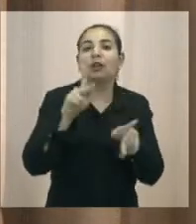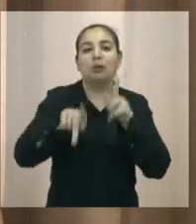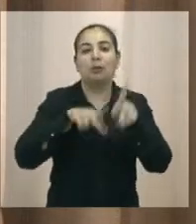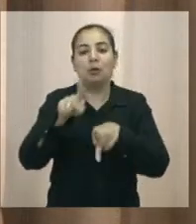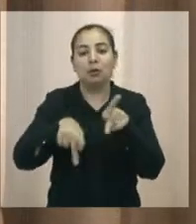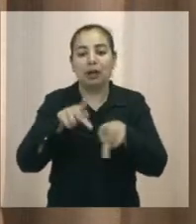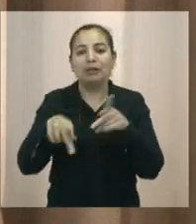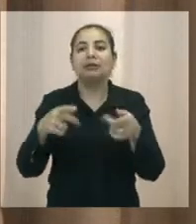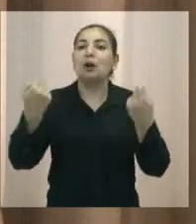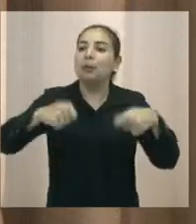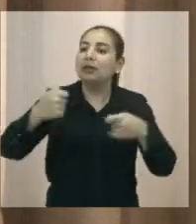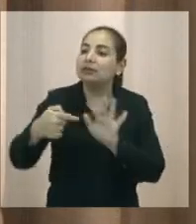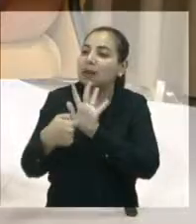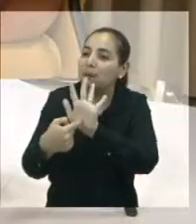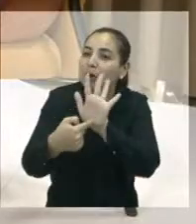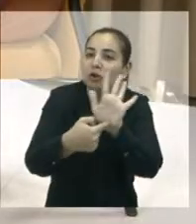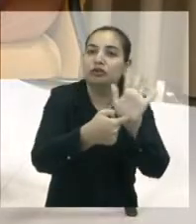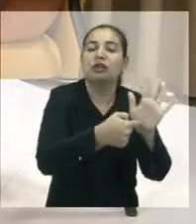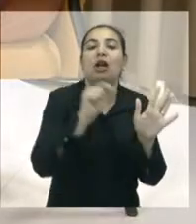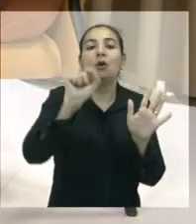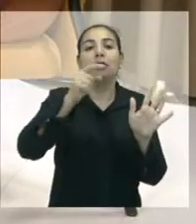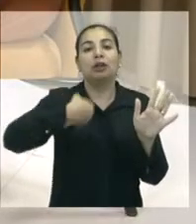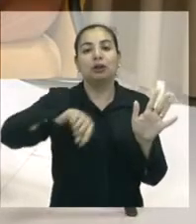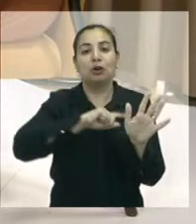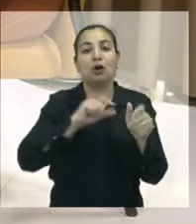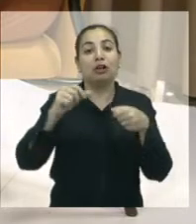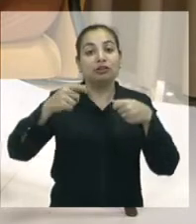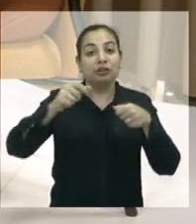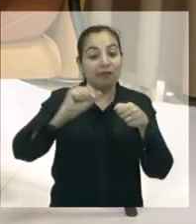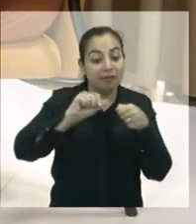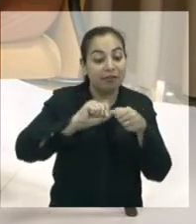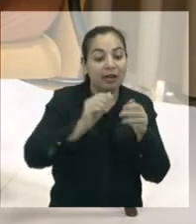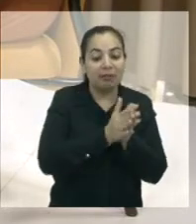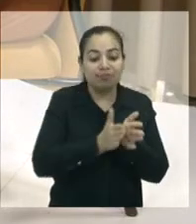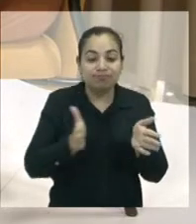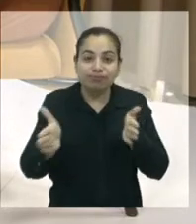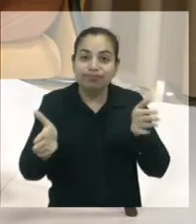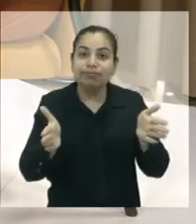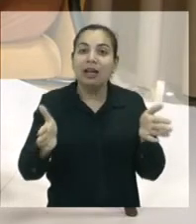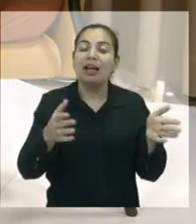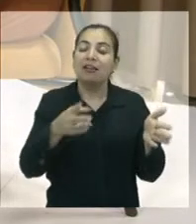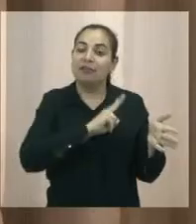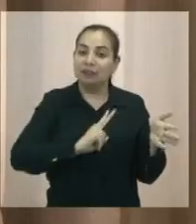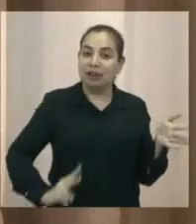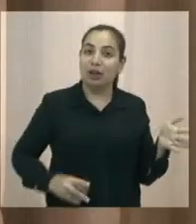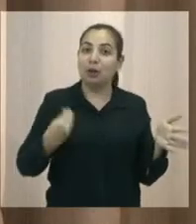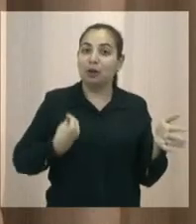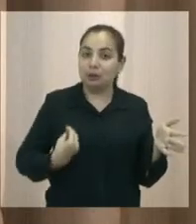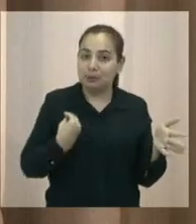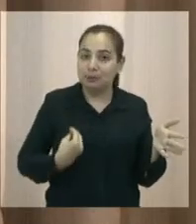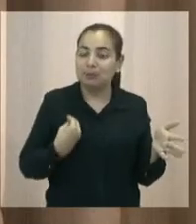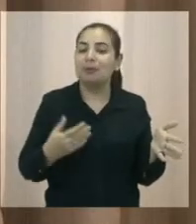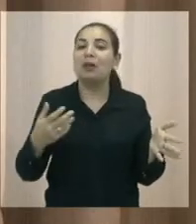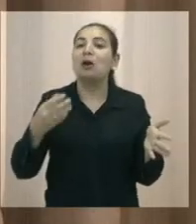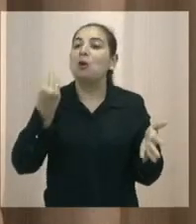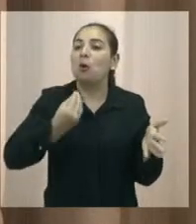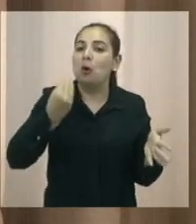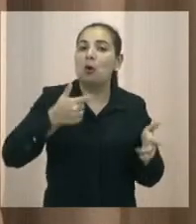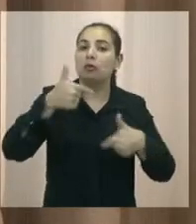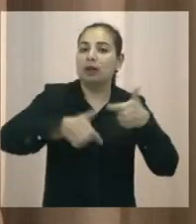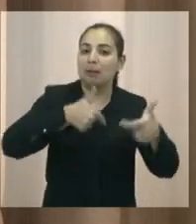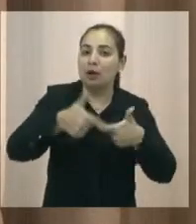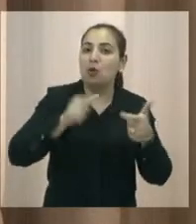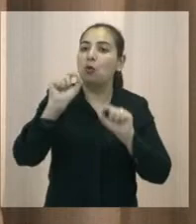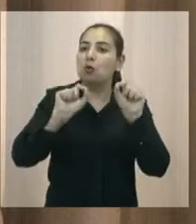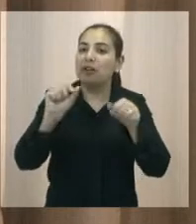dar retorno do que a gente fez de se explicar, ao longo desse mandato, né, de mostrar o seu trabalho, a sua atuação. Então, é